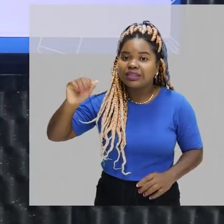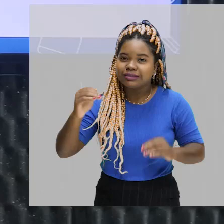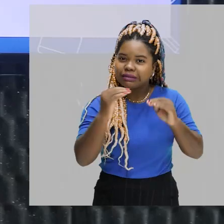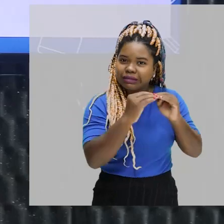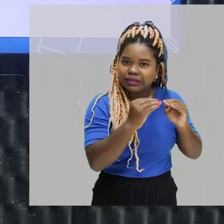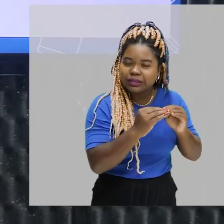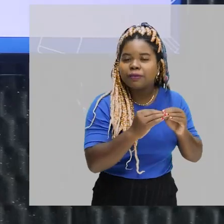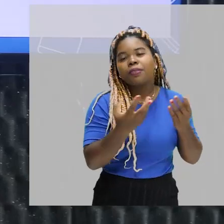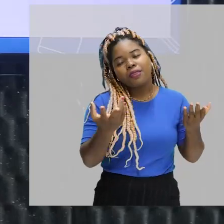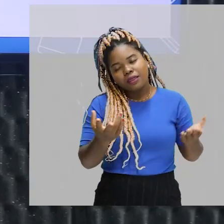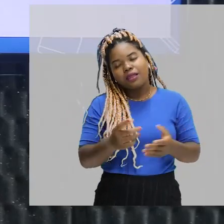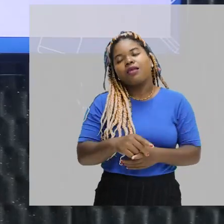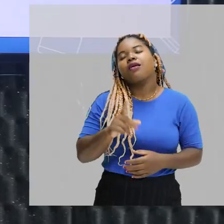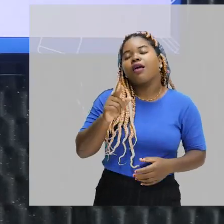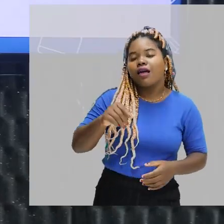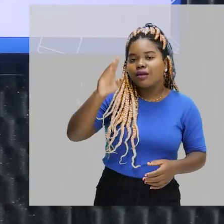entendimento.